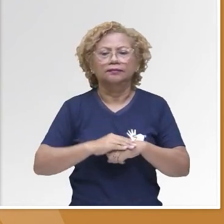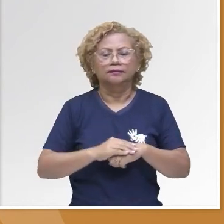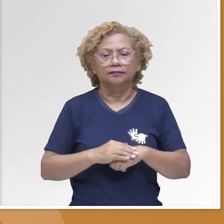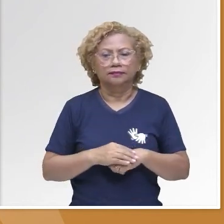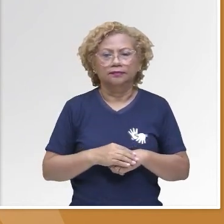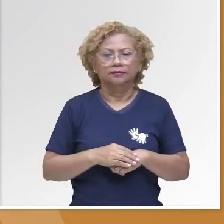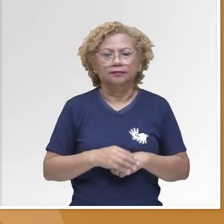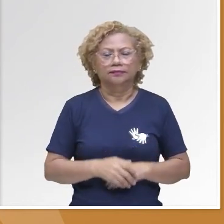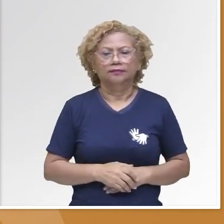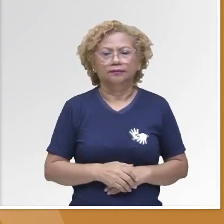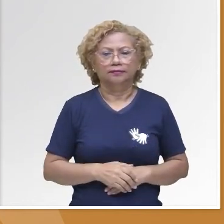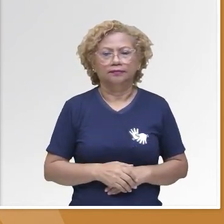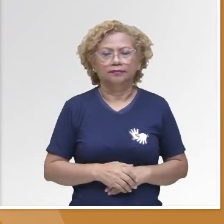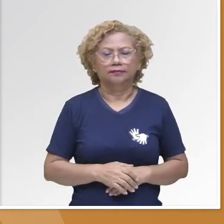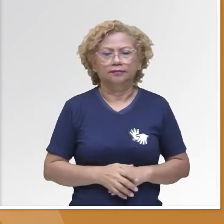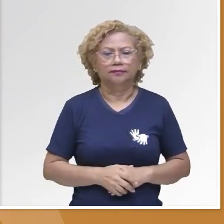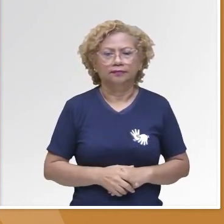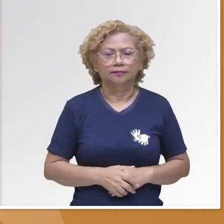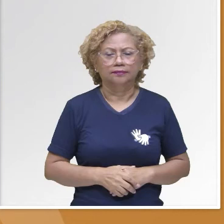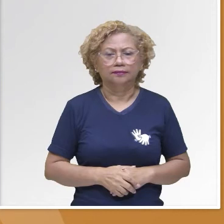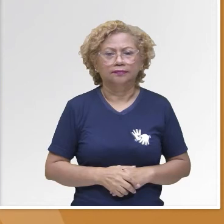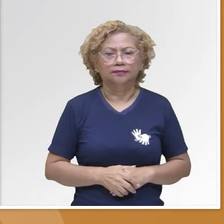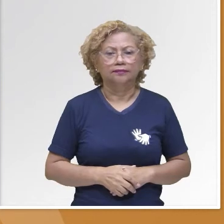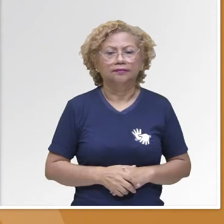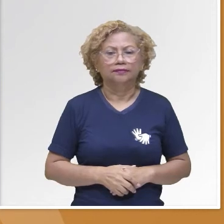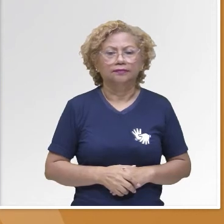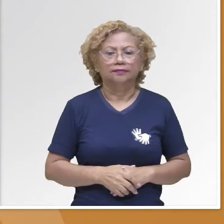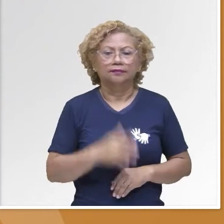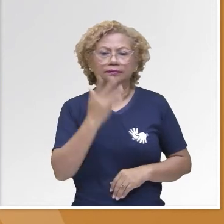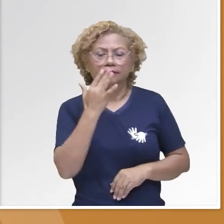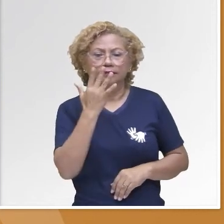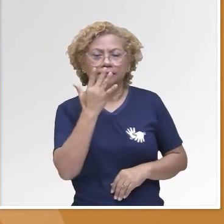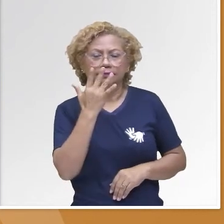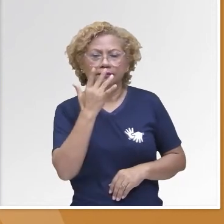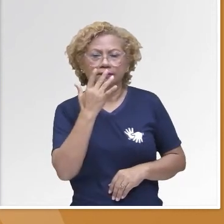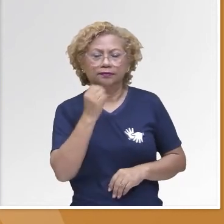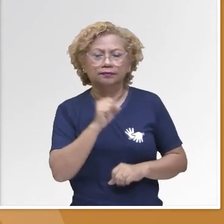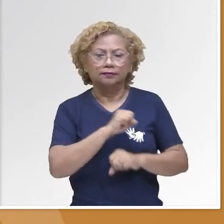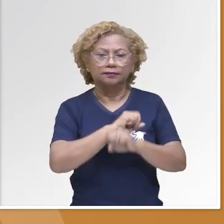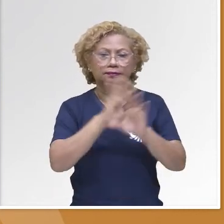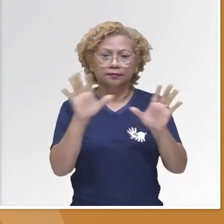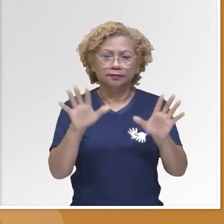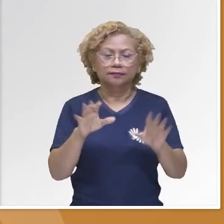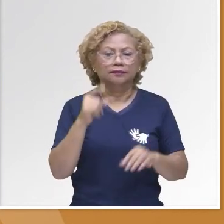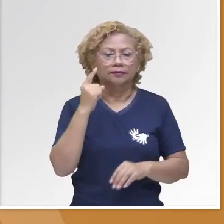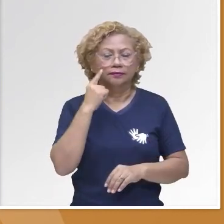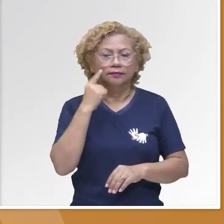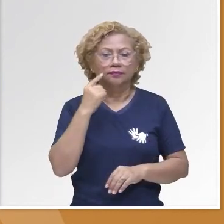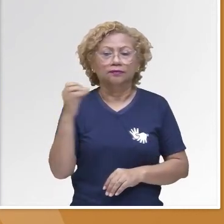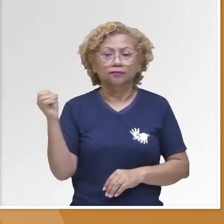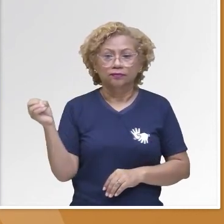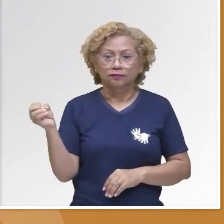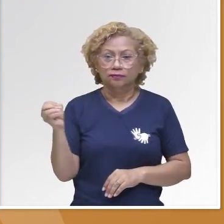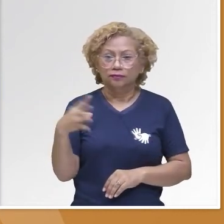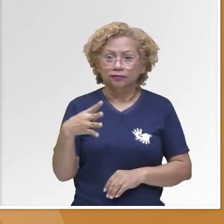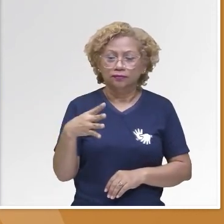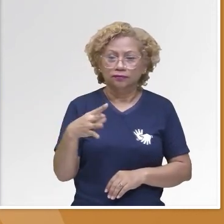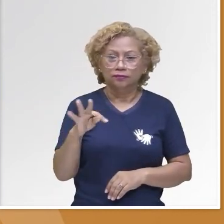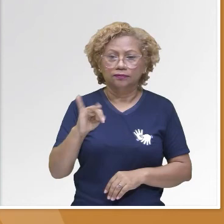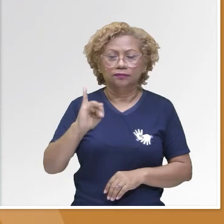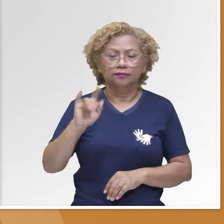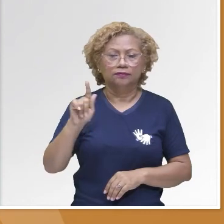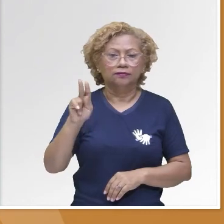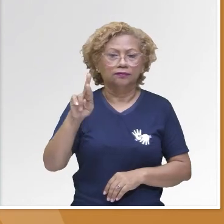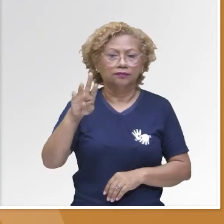novos tigres, tá? Na cor mais clara, vamos ter os novos tigres asiáticos e nas cores